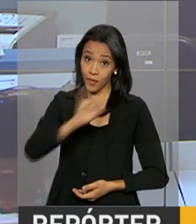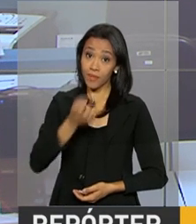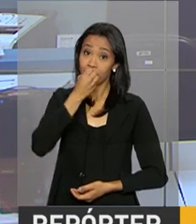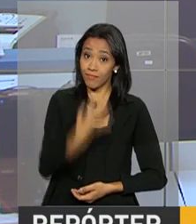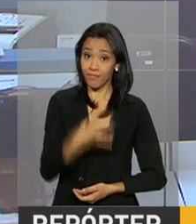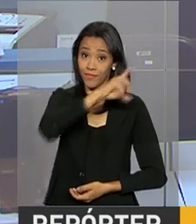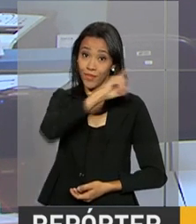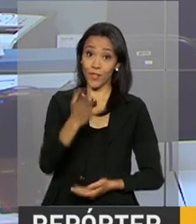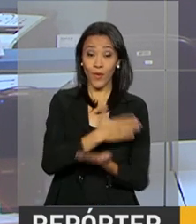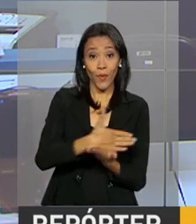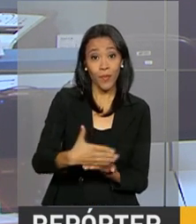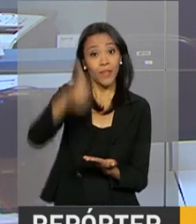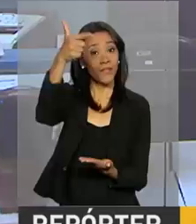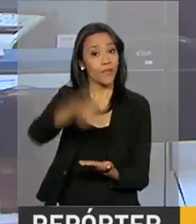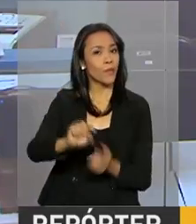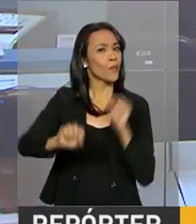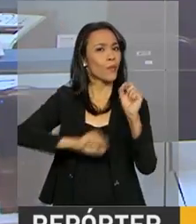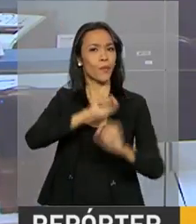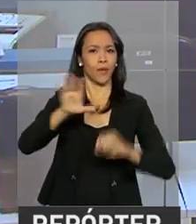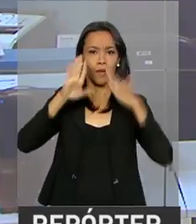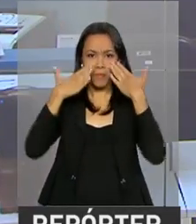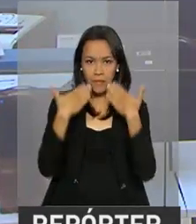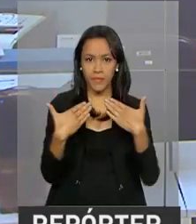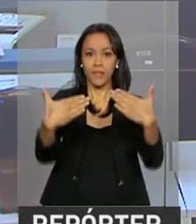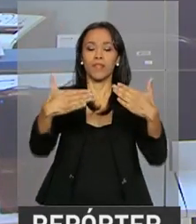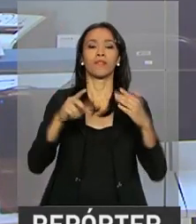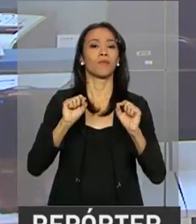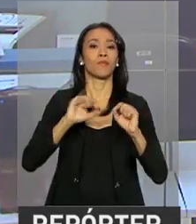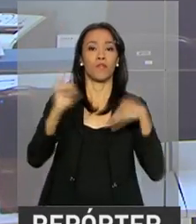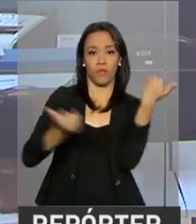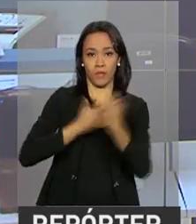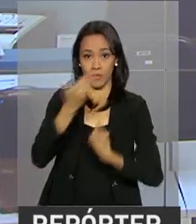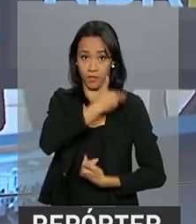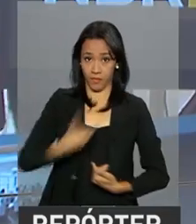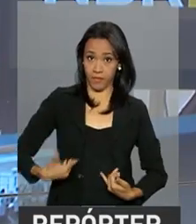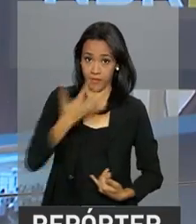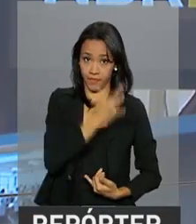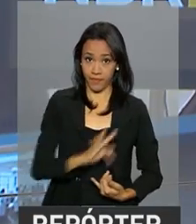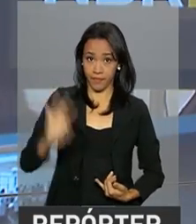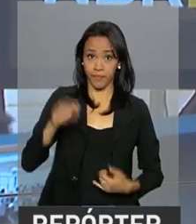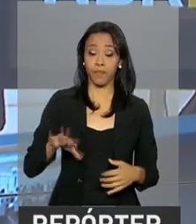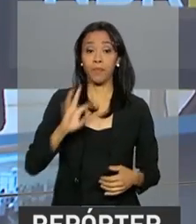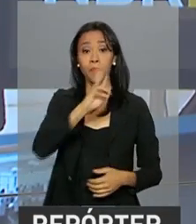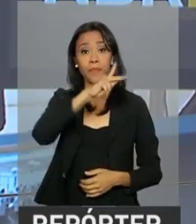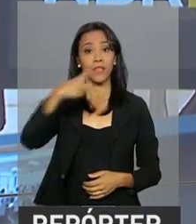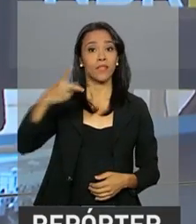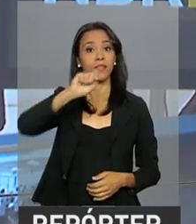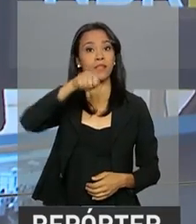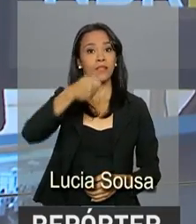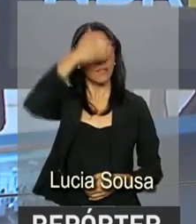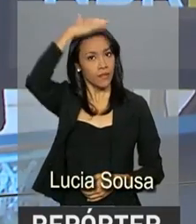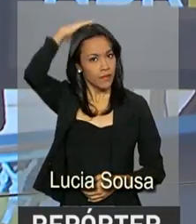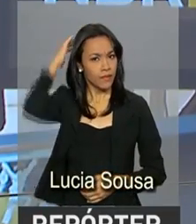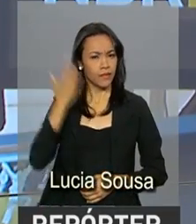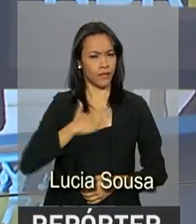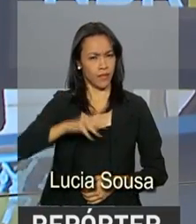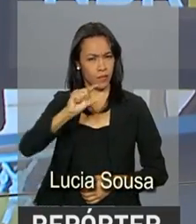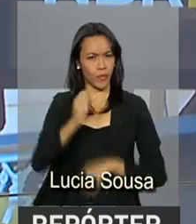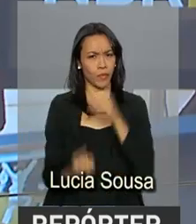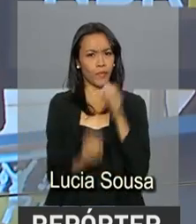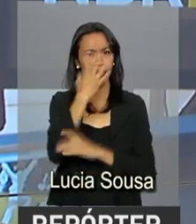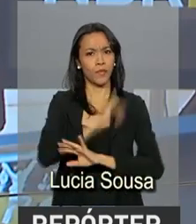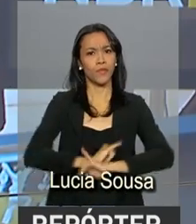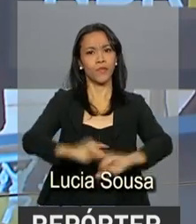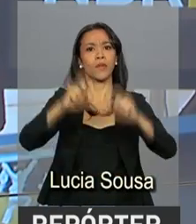Olá, bom dia. Começa agora mais uma edição do Repórter NBR e as notícias do governo federal. O presidente em exercício, Michel Temer, lança daqui a pouco no